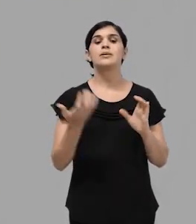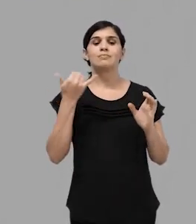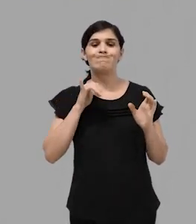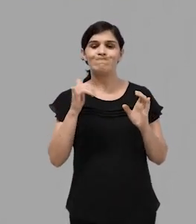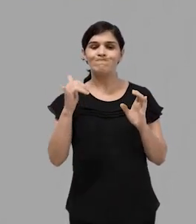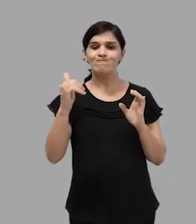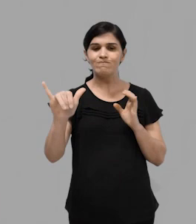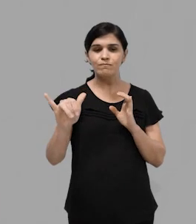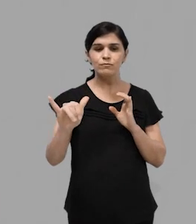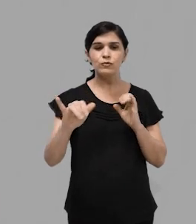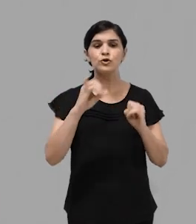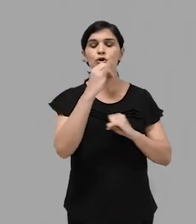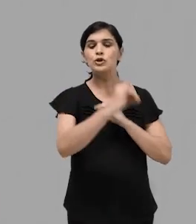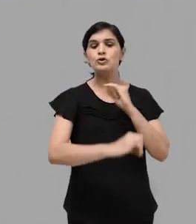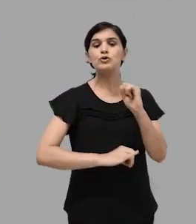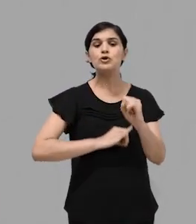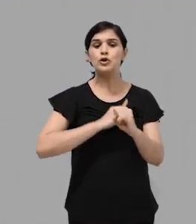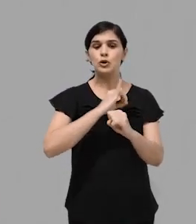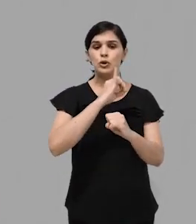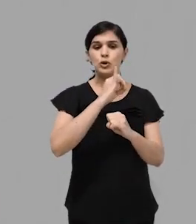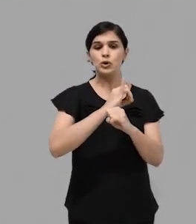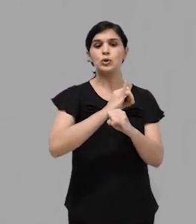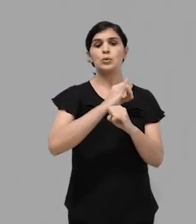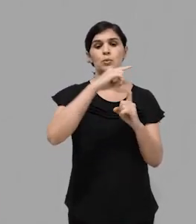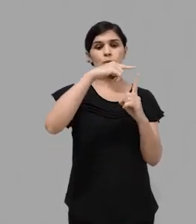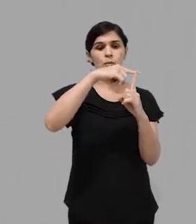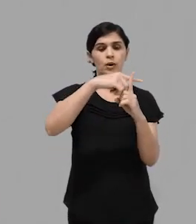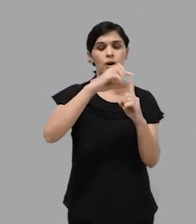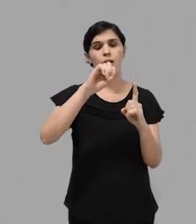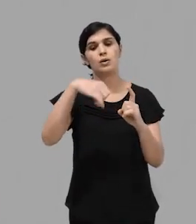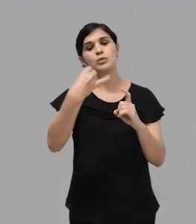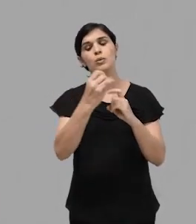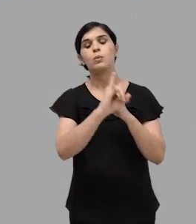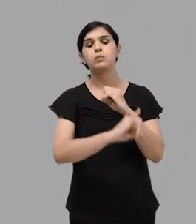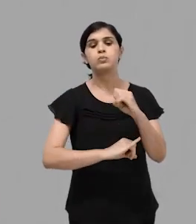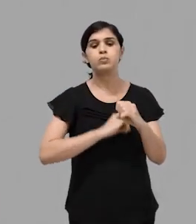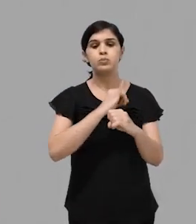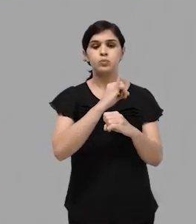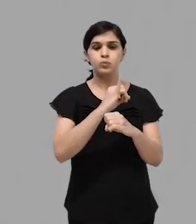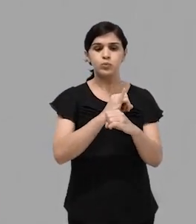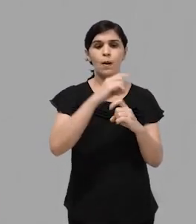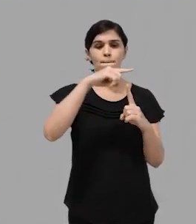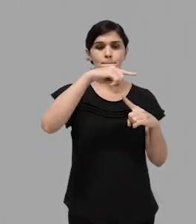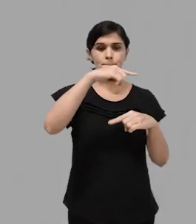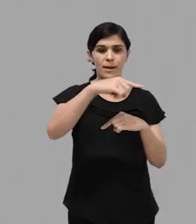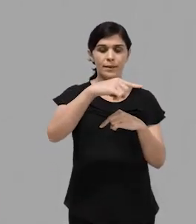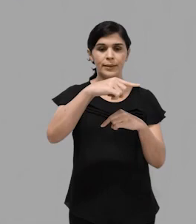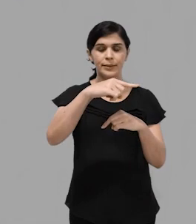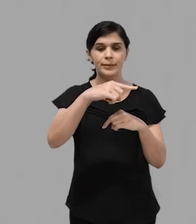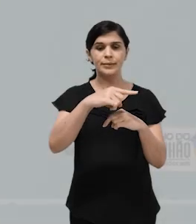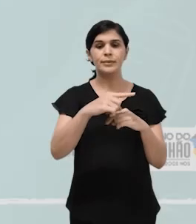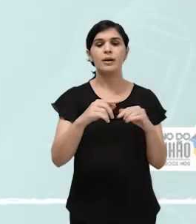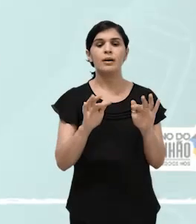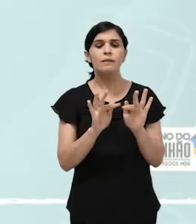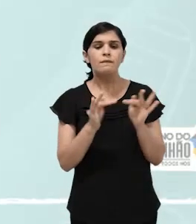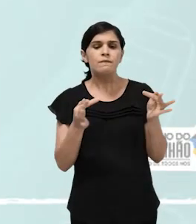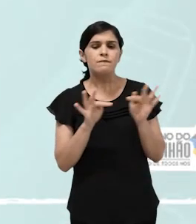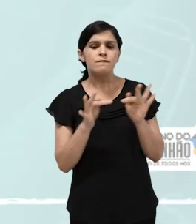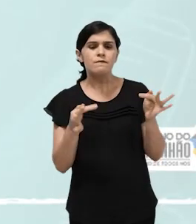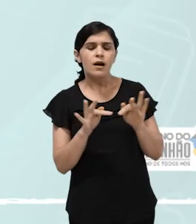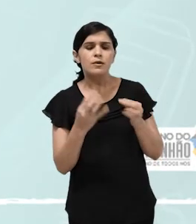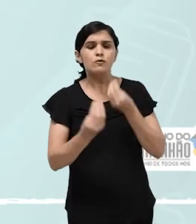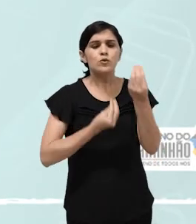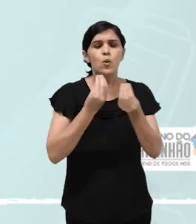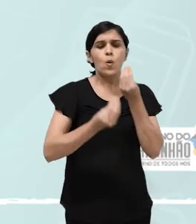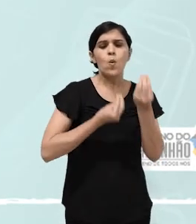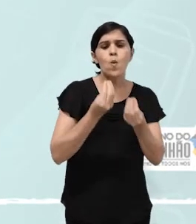de ionização. Então, a energia de ionização, turma, é a facilidade com que um elétron pode ser